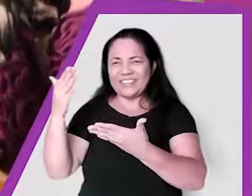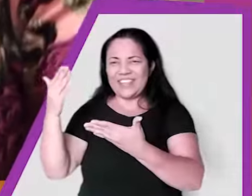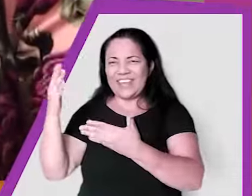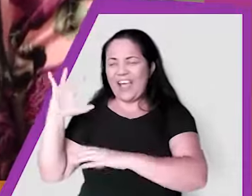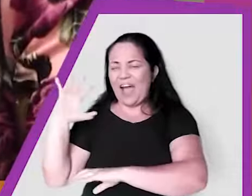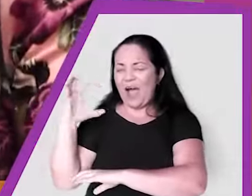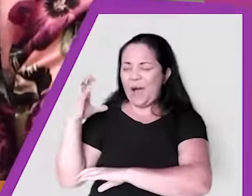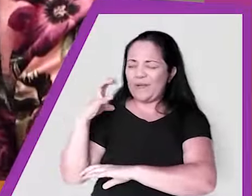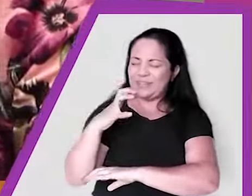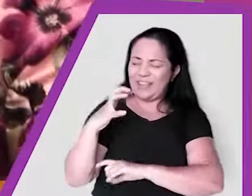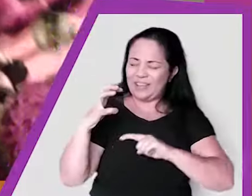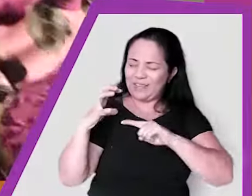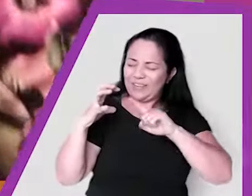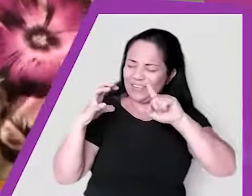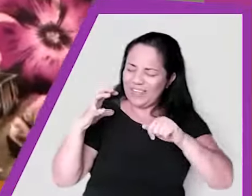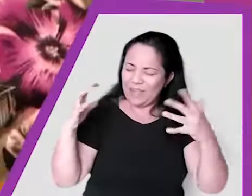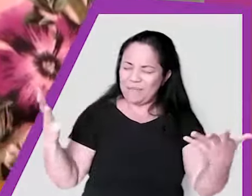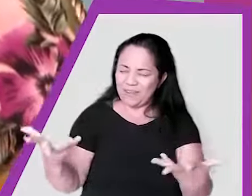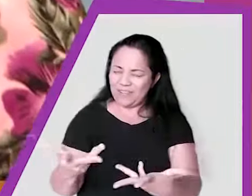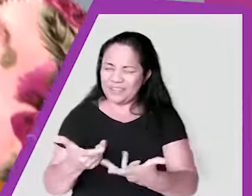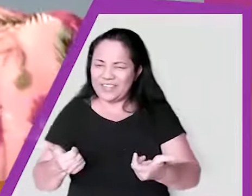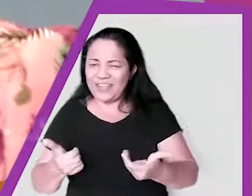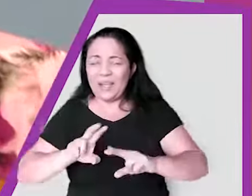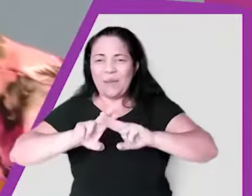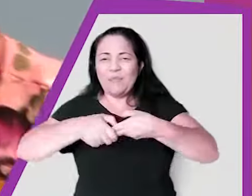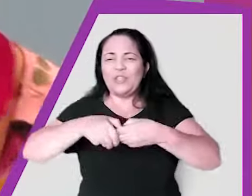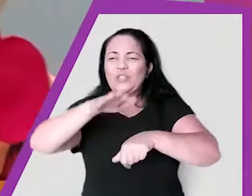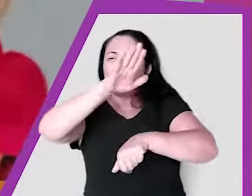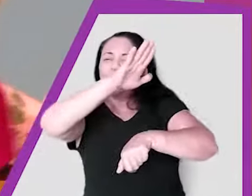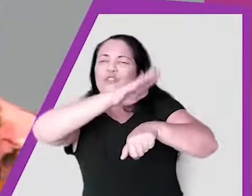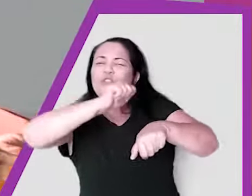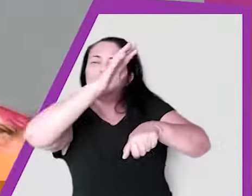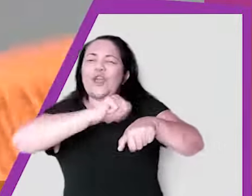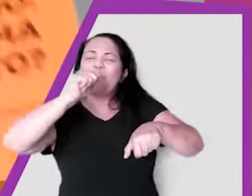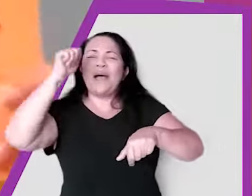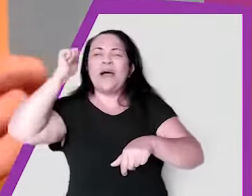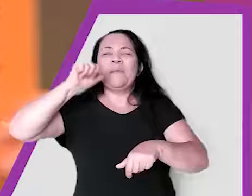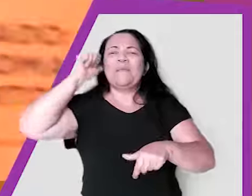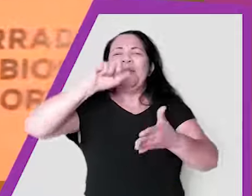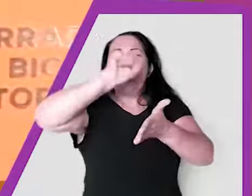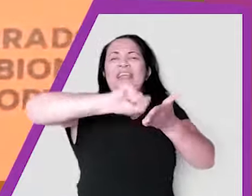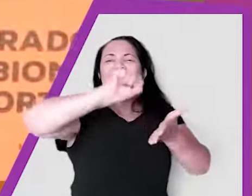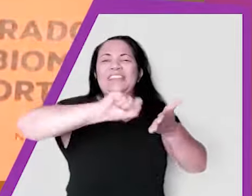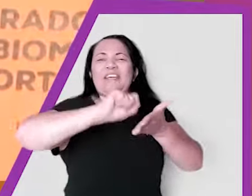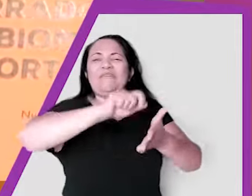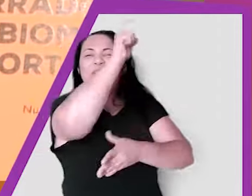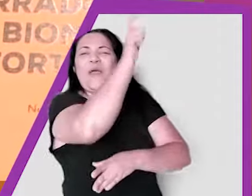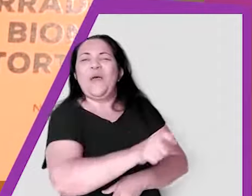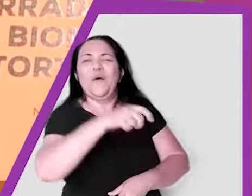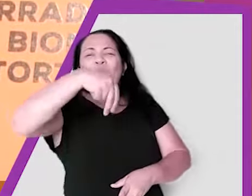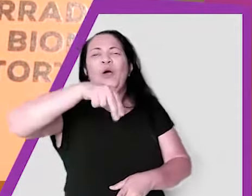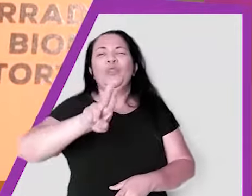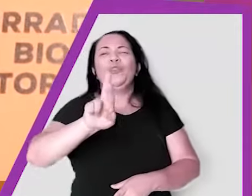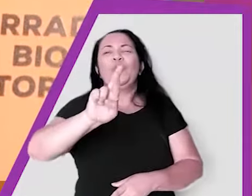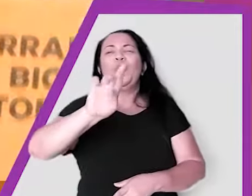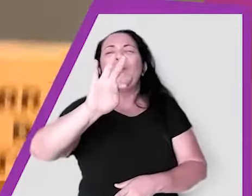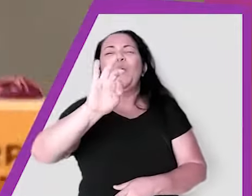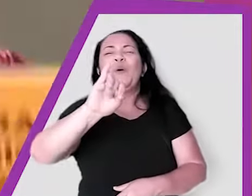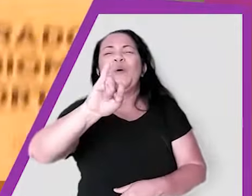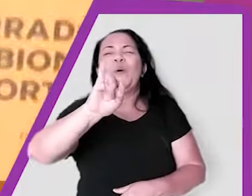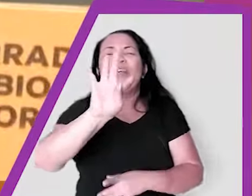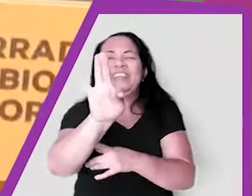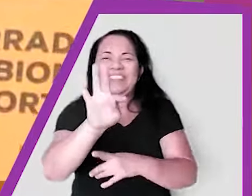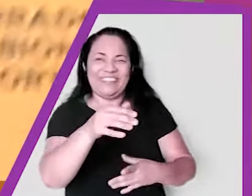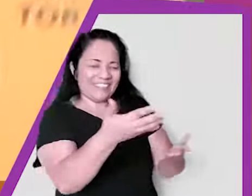e agradecer as maravilhas que existem no nosso cerrado. E eu vou ter um prazer enorme de apresentar para vocês essa